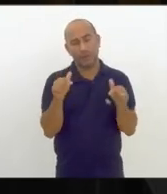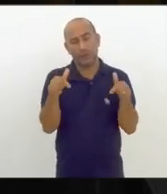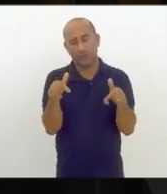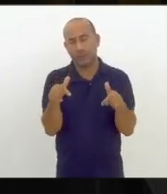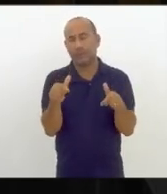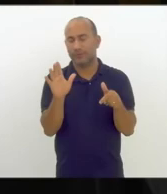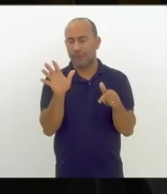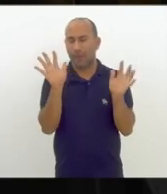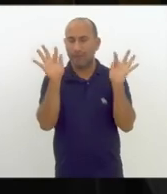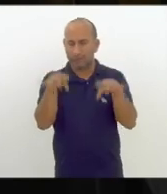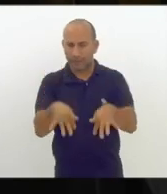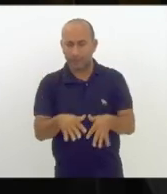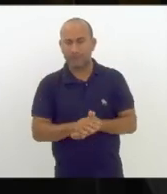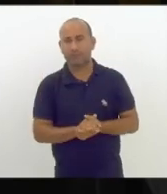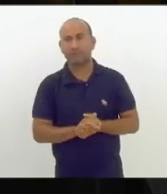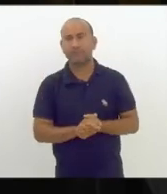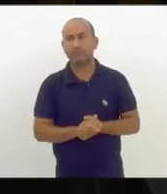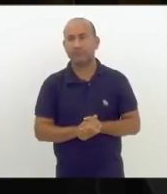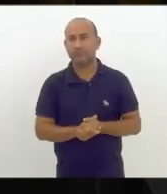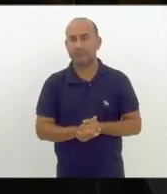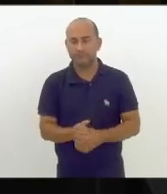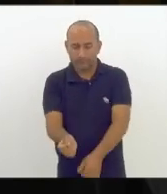terminar,